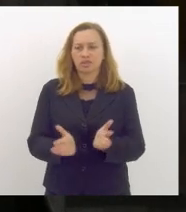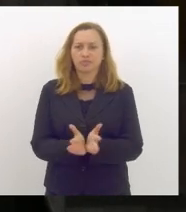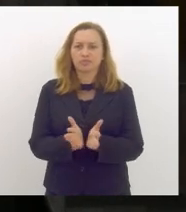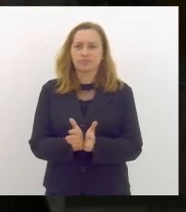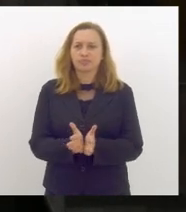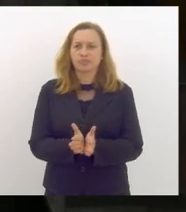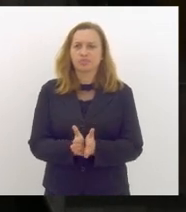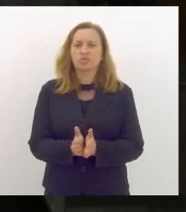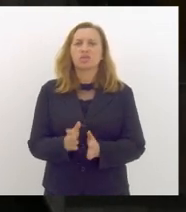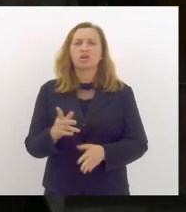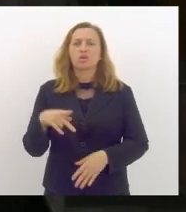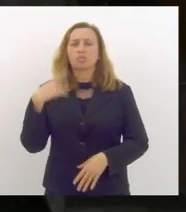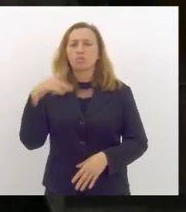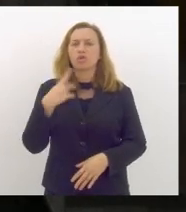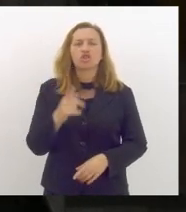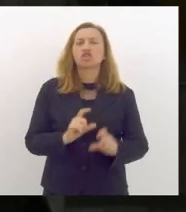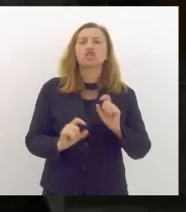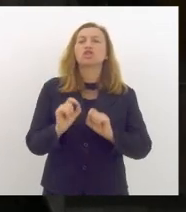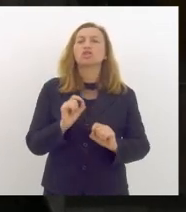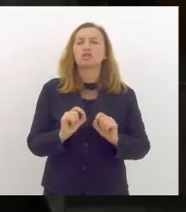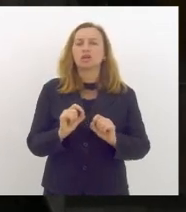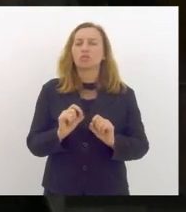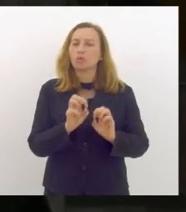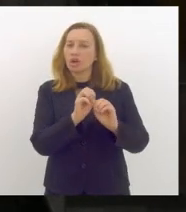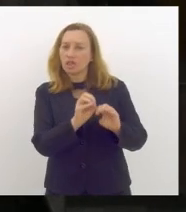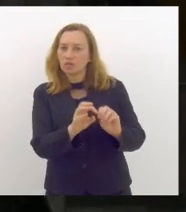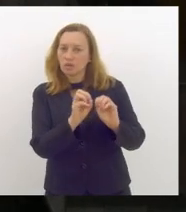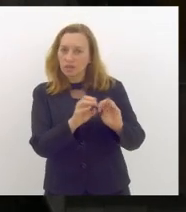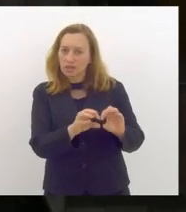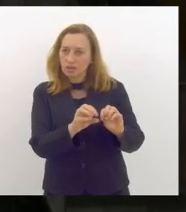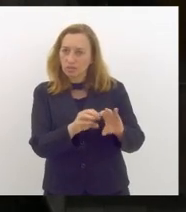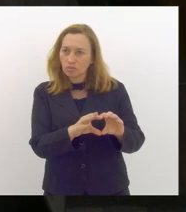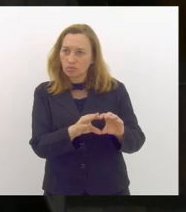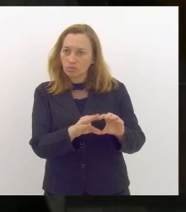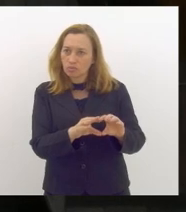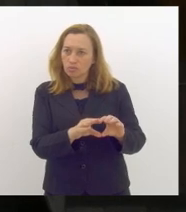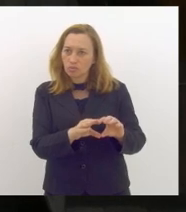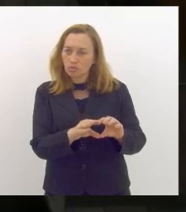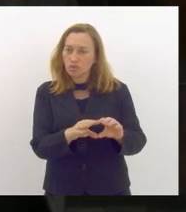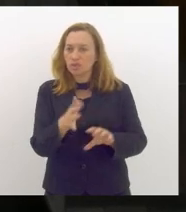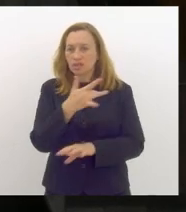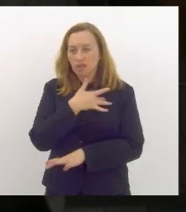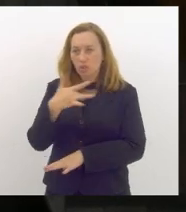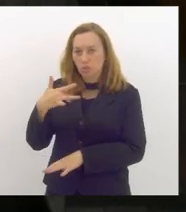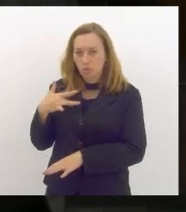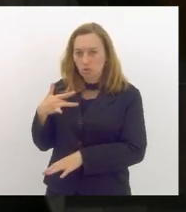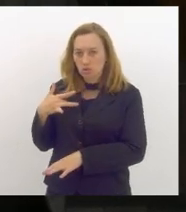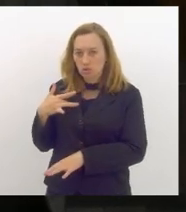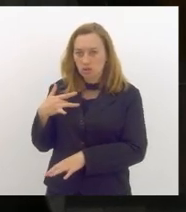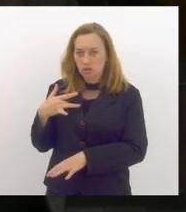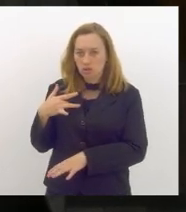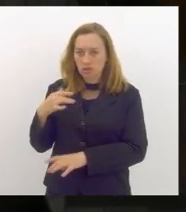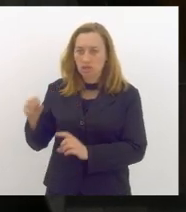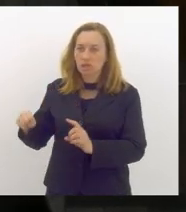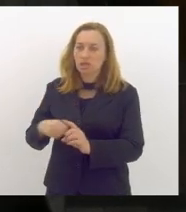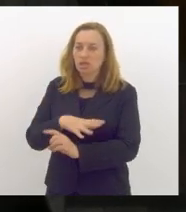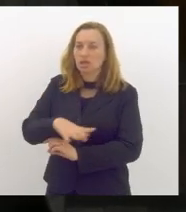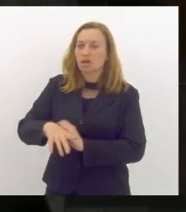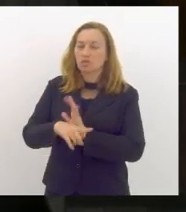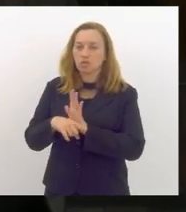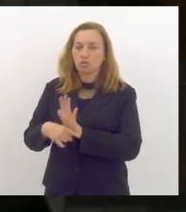com políticas de que educação saúde Assistência